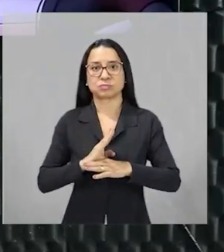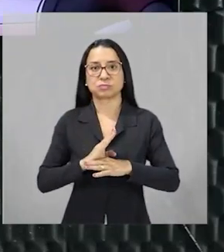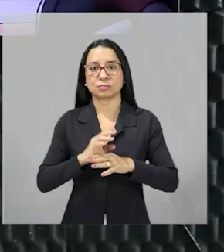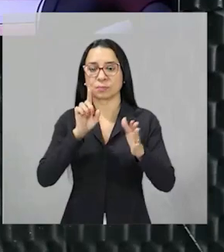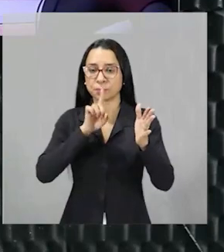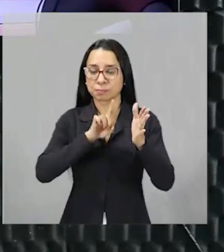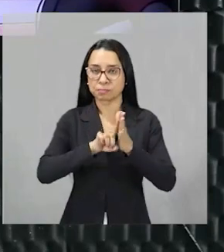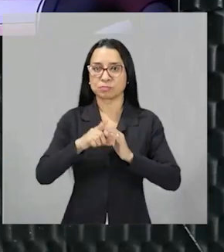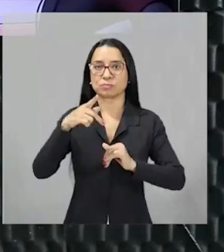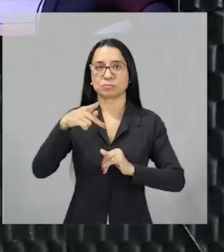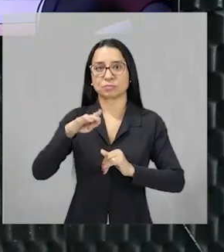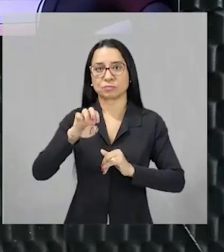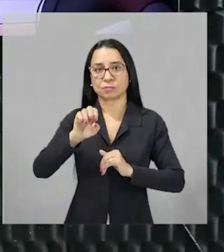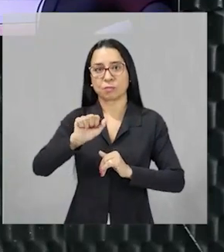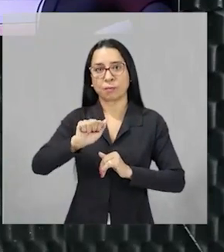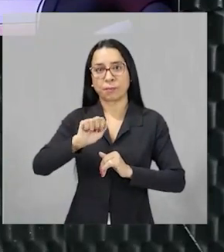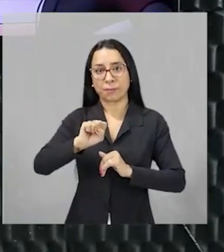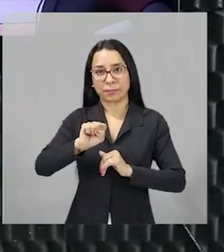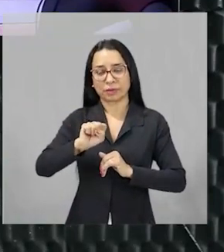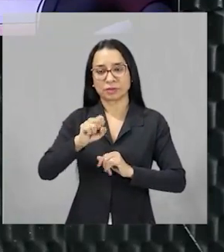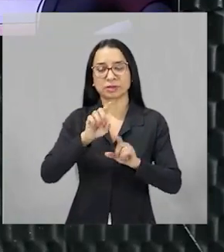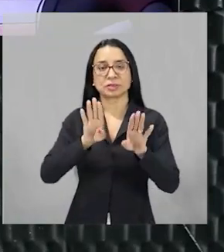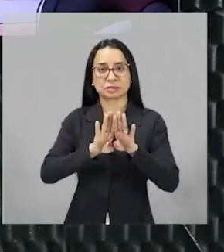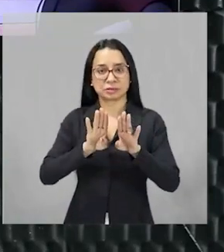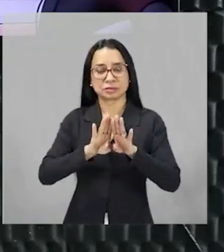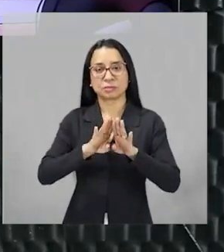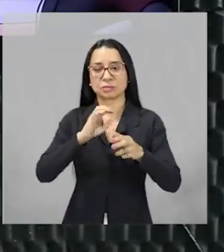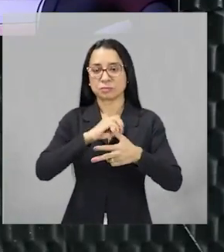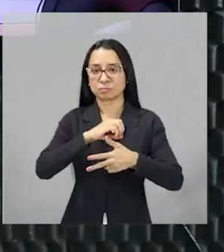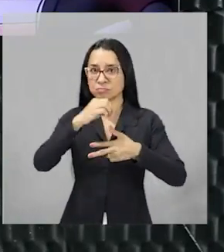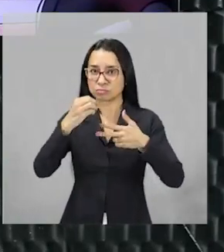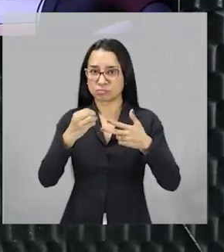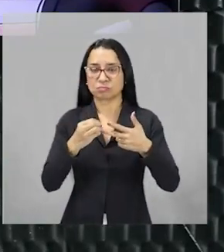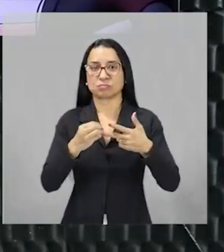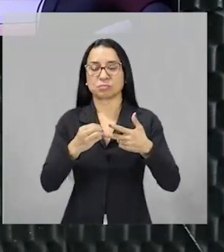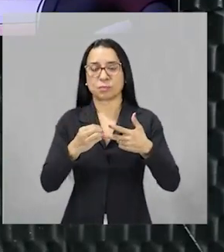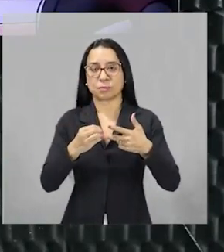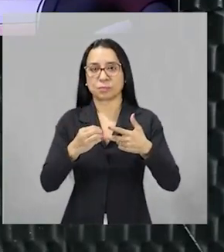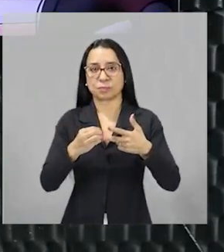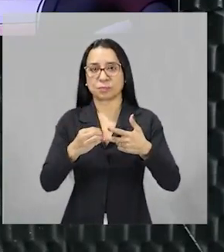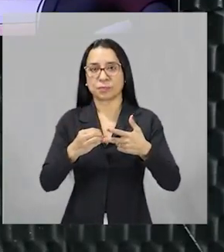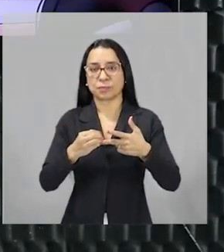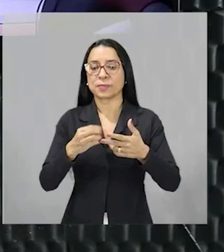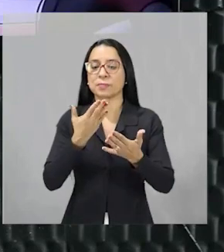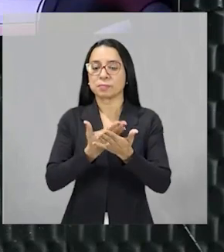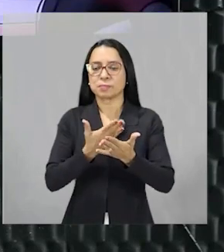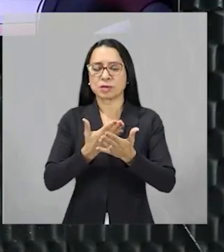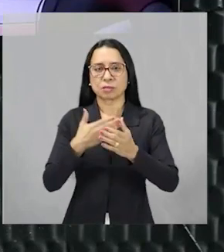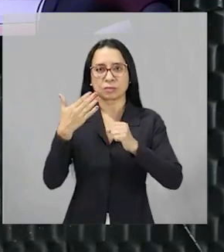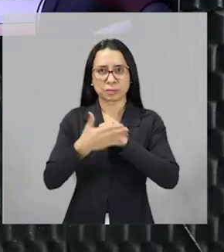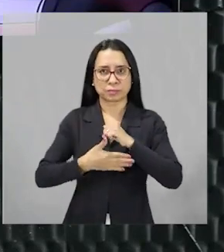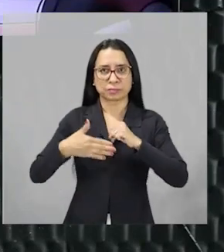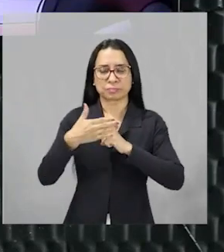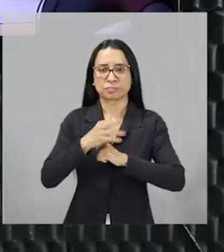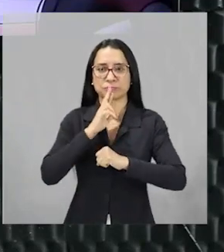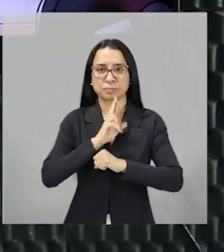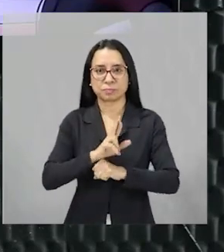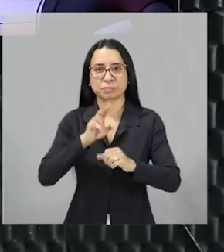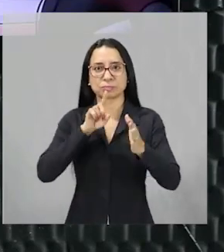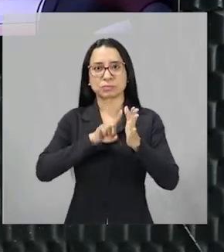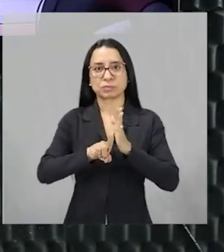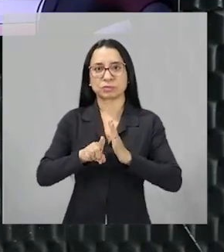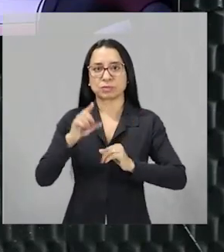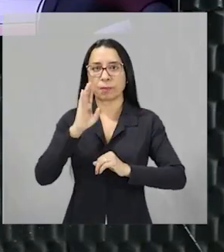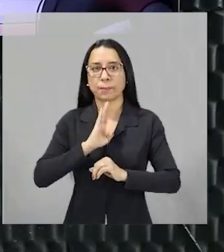PAS, da nossa UEMA e do Enem. Uma série de aulas, né, galera, baseada em muita resolução de questões aí, das